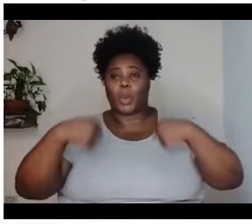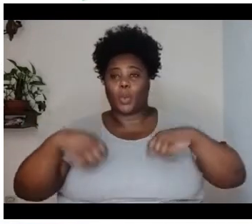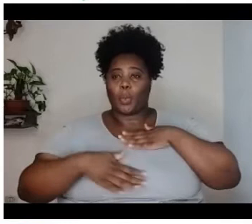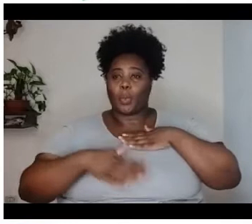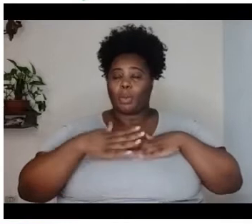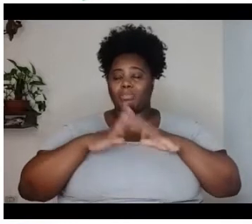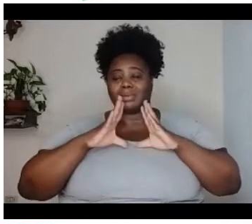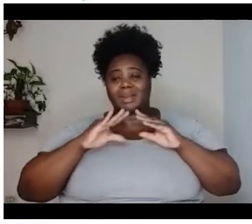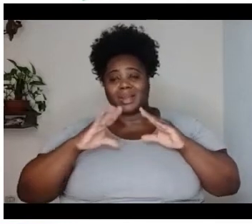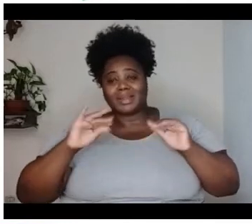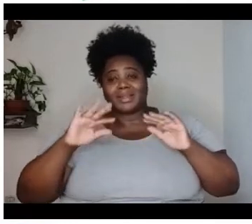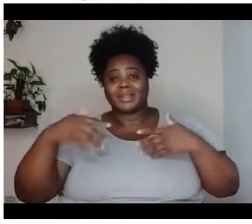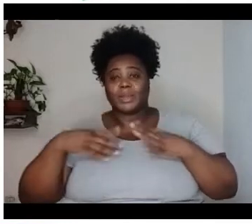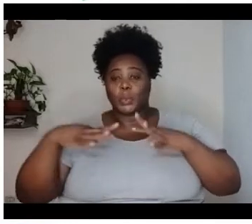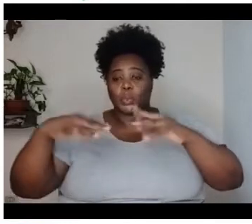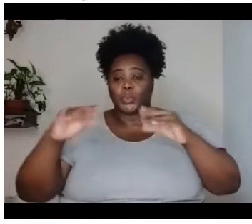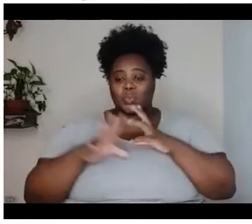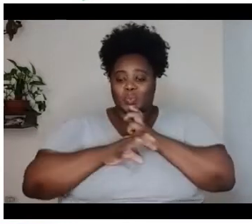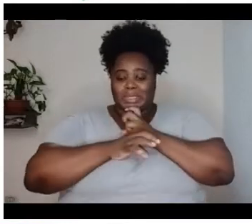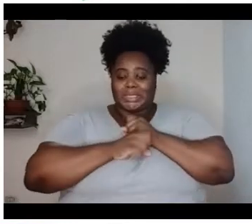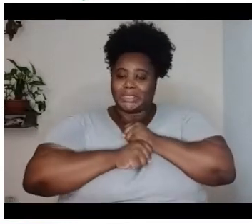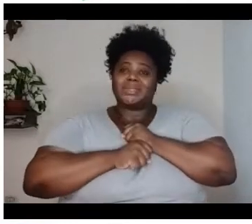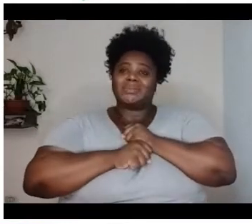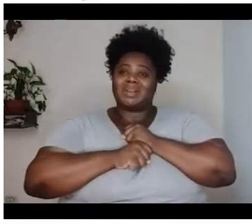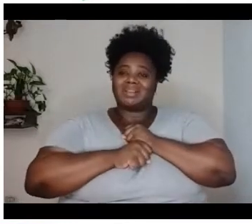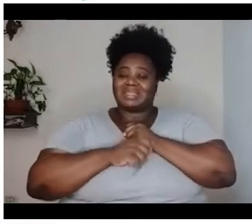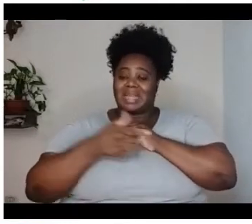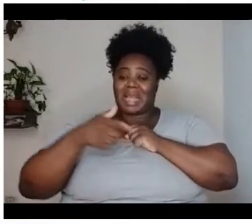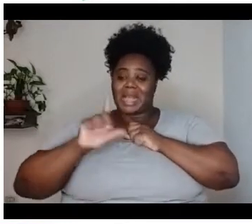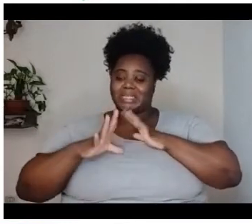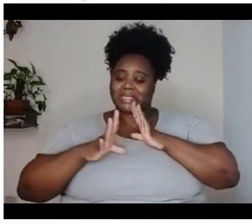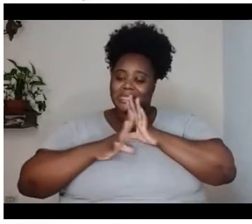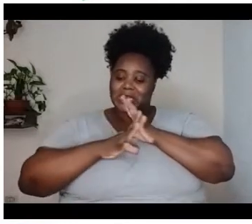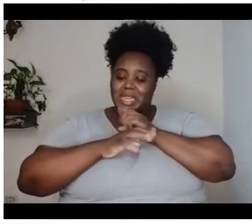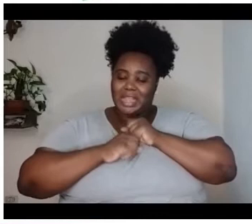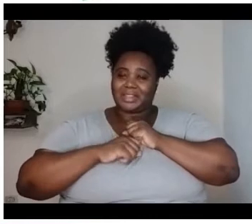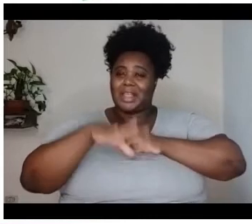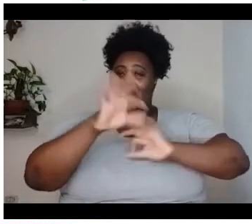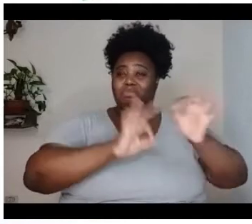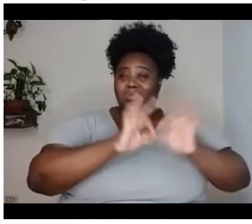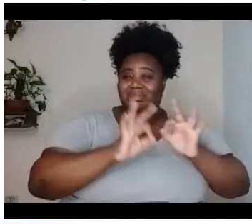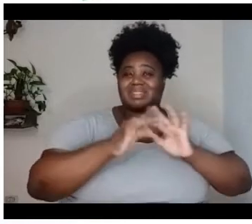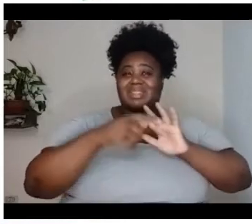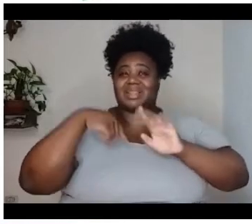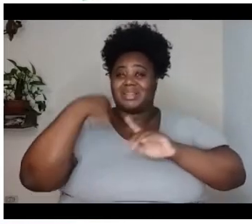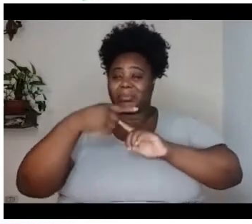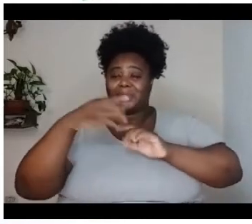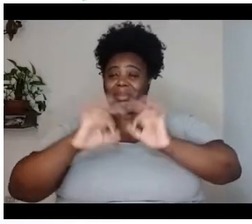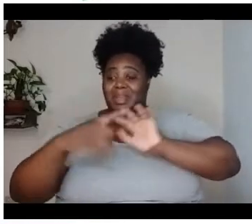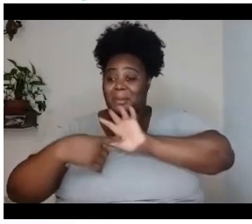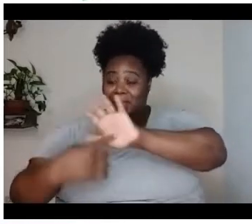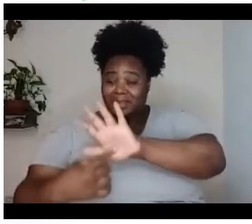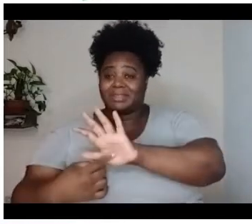tudo aquilo que você está segurando durante muito tempo, né, porque tem a pré-produção, tem a produção e tem a performance, parece